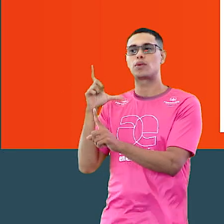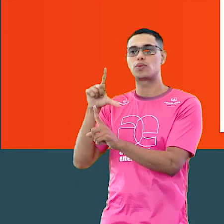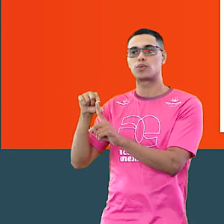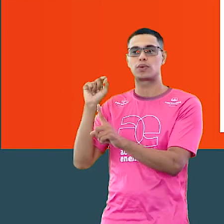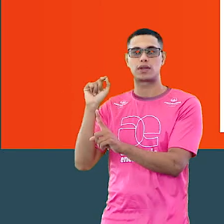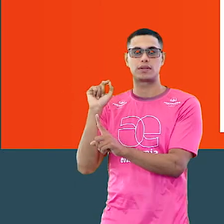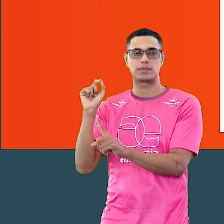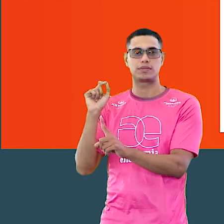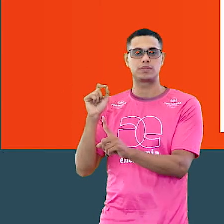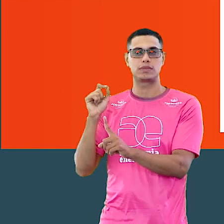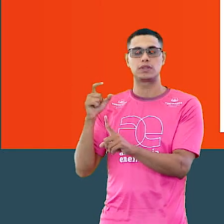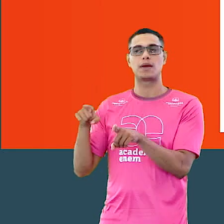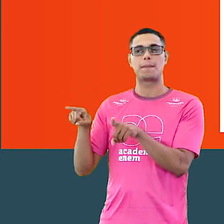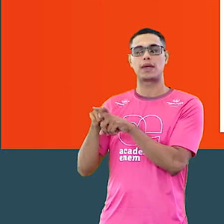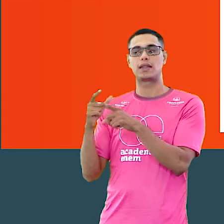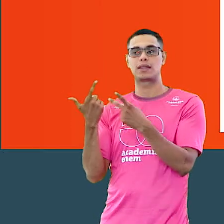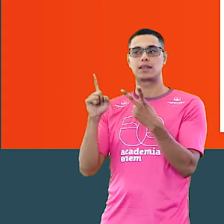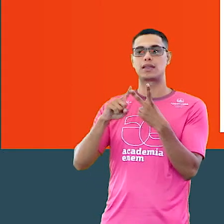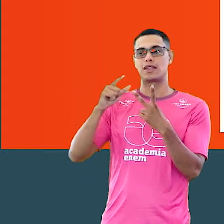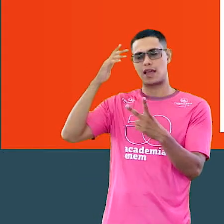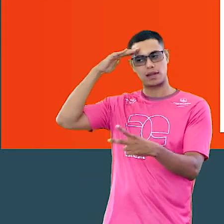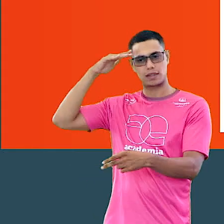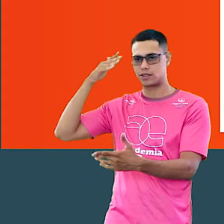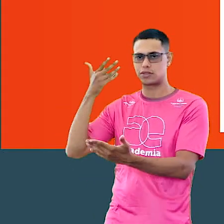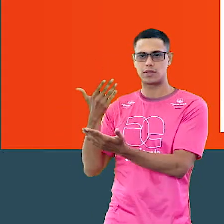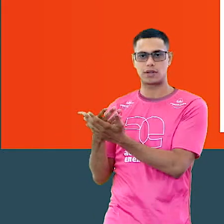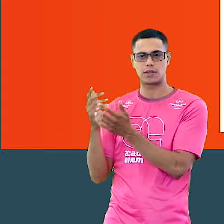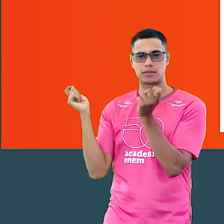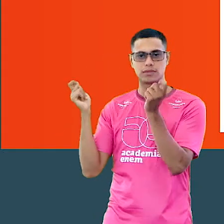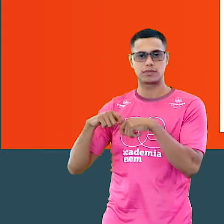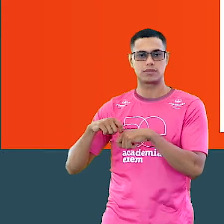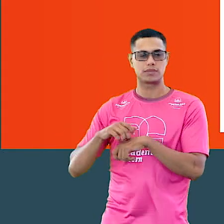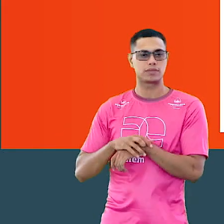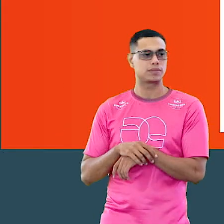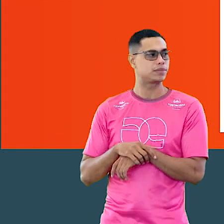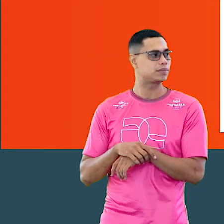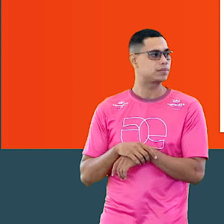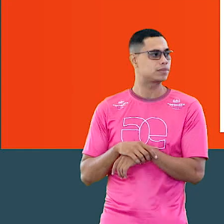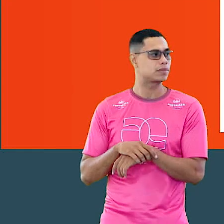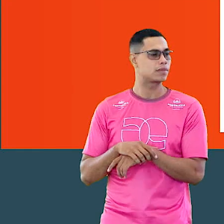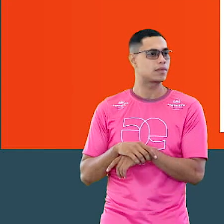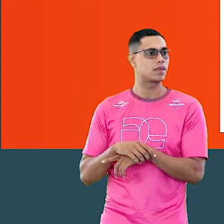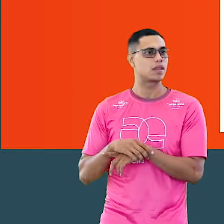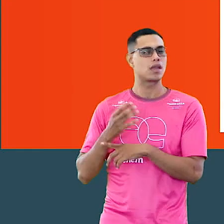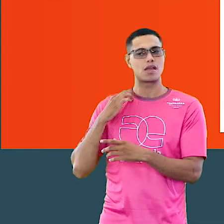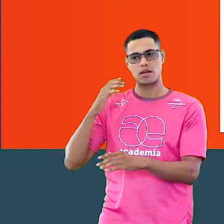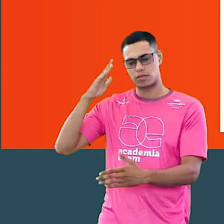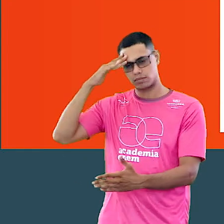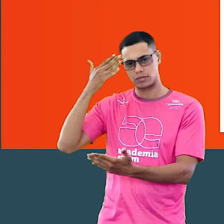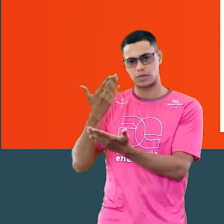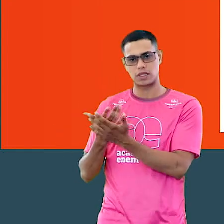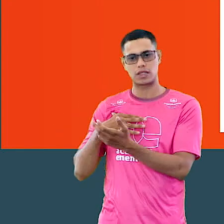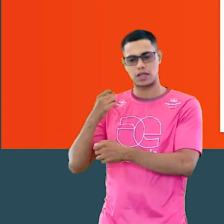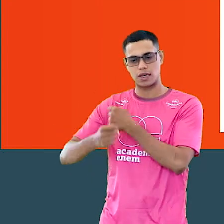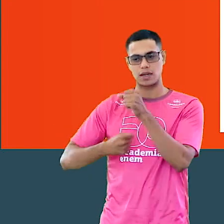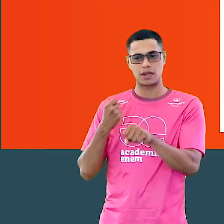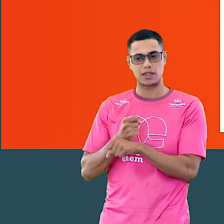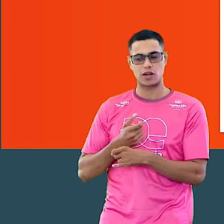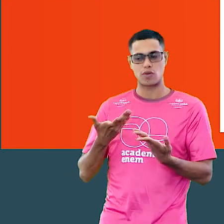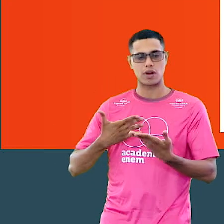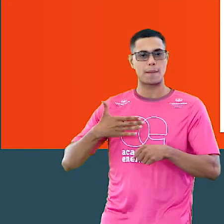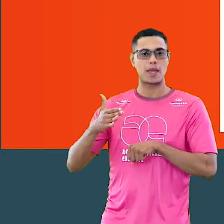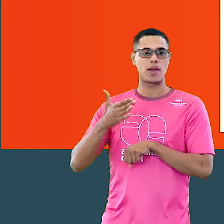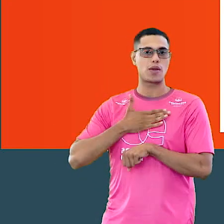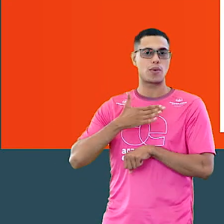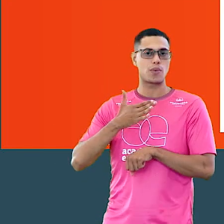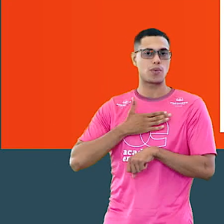chegar e acreditar que isso é possível. Acreditar que esse é o seu ano. Se você